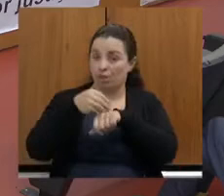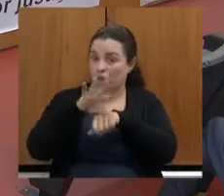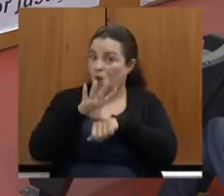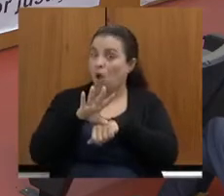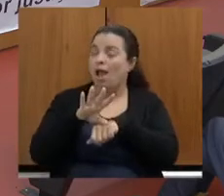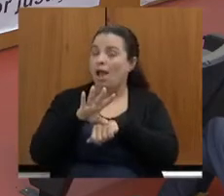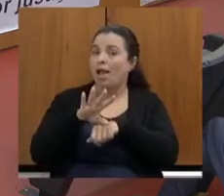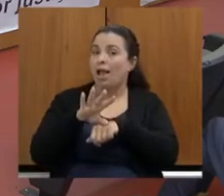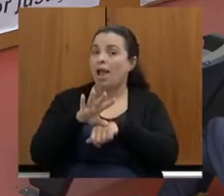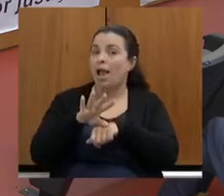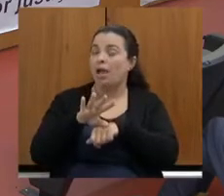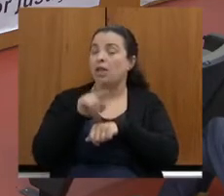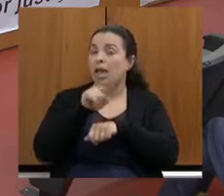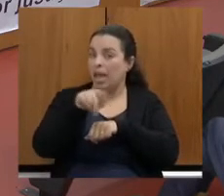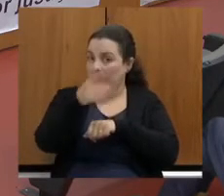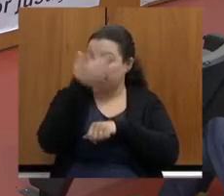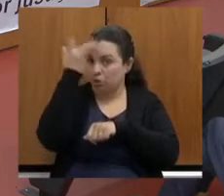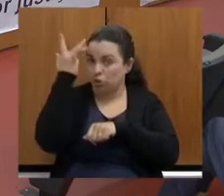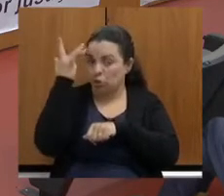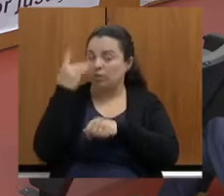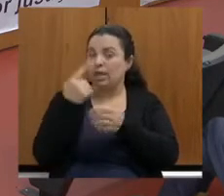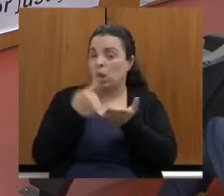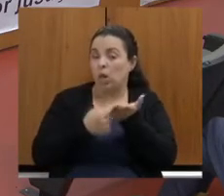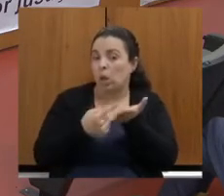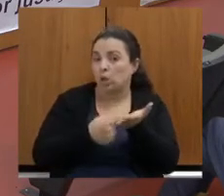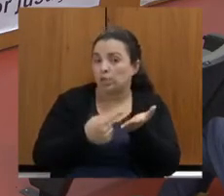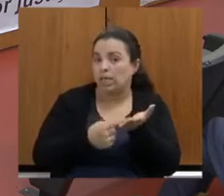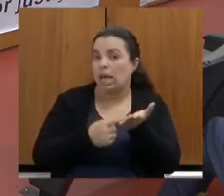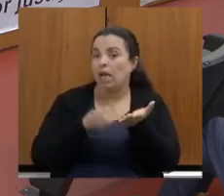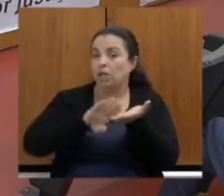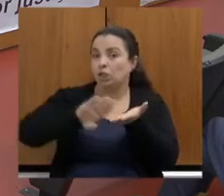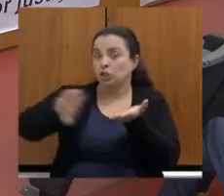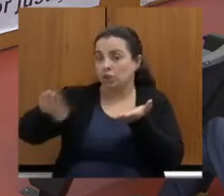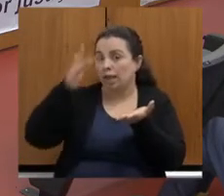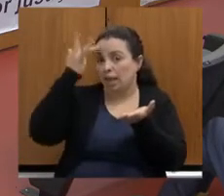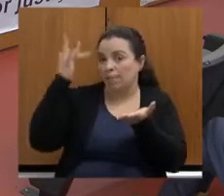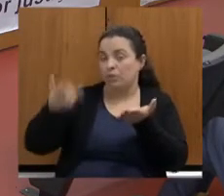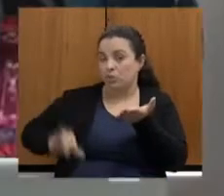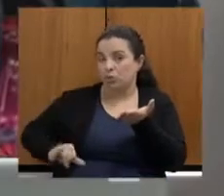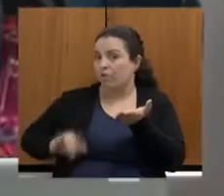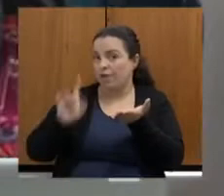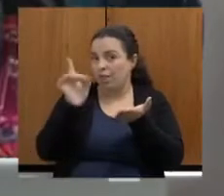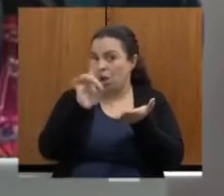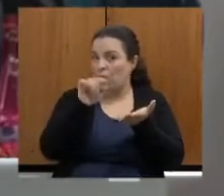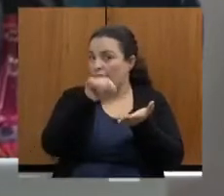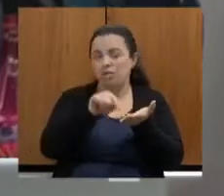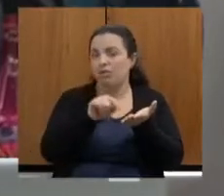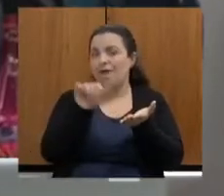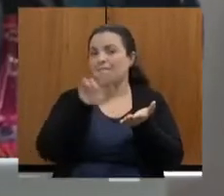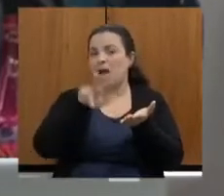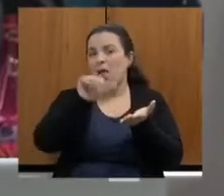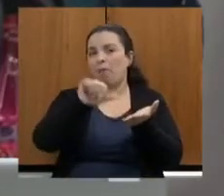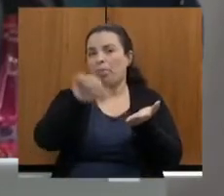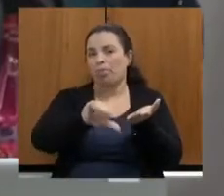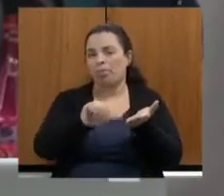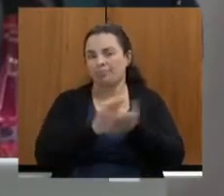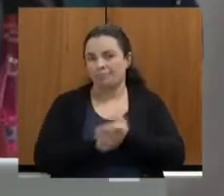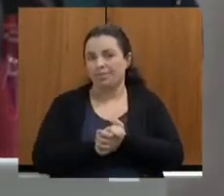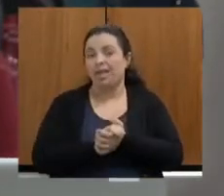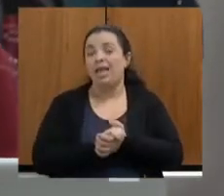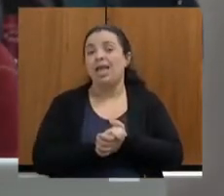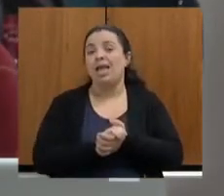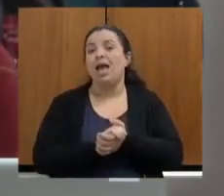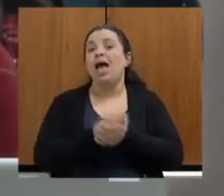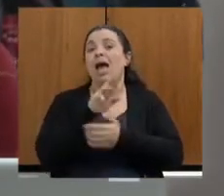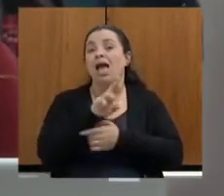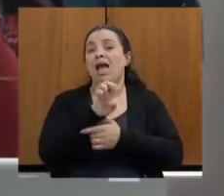todo mundo que tá falando e fazendo negociação sem o protagonismo dos atingidos não vai dar certo a renova foi a